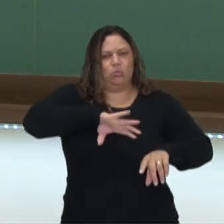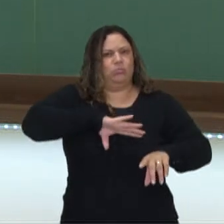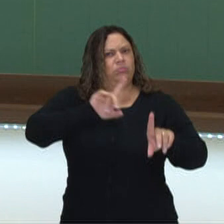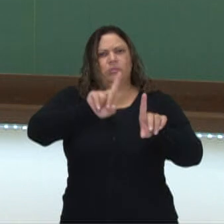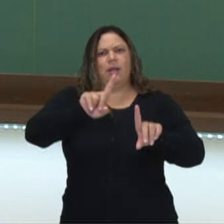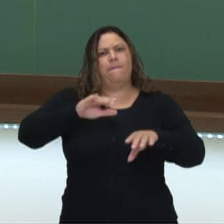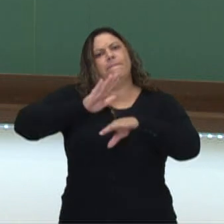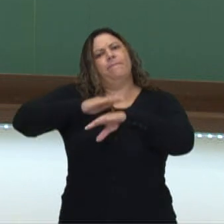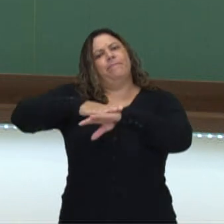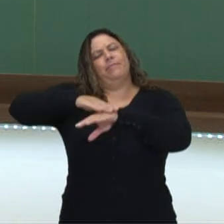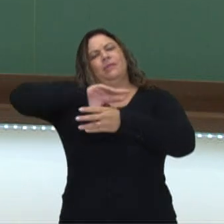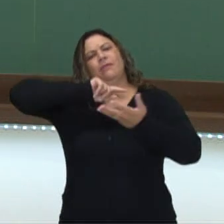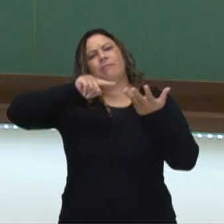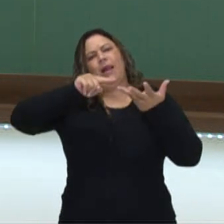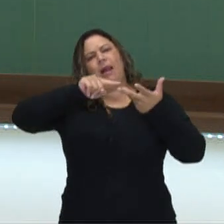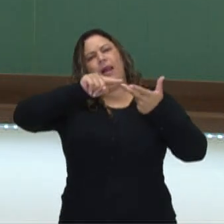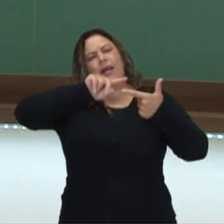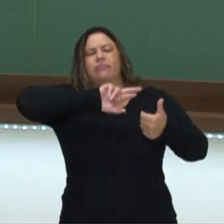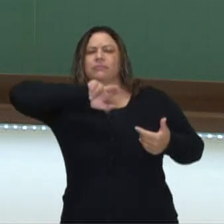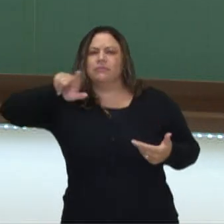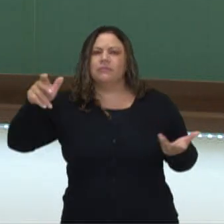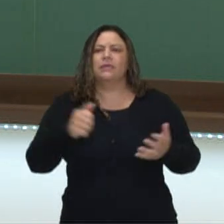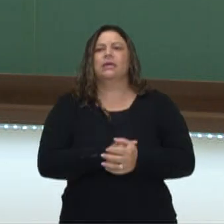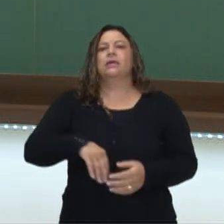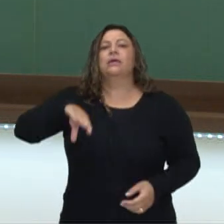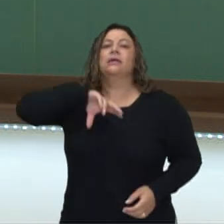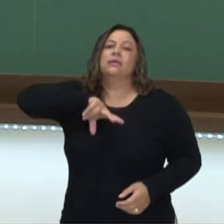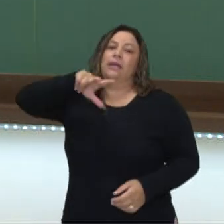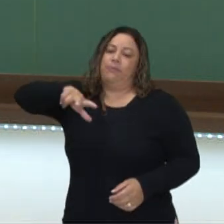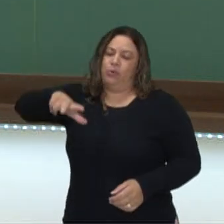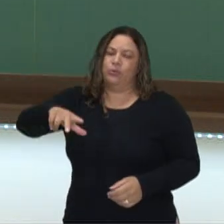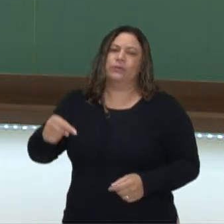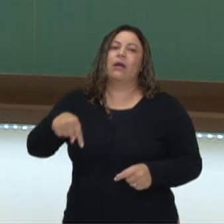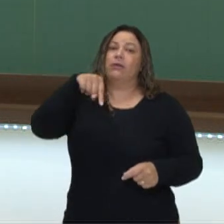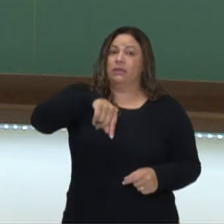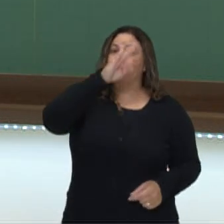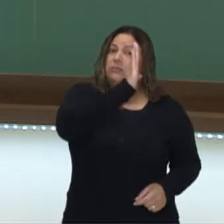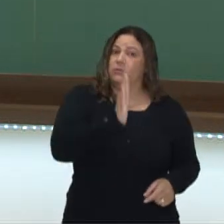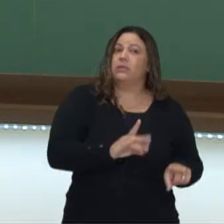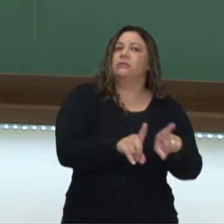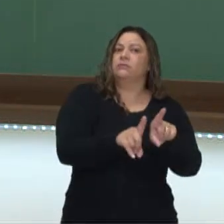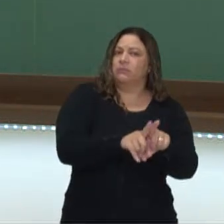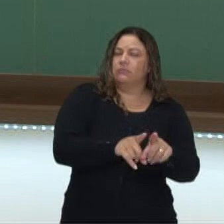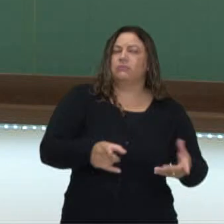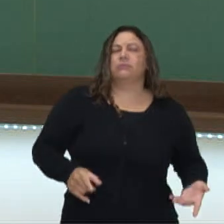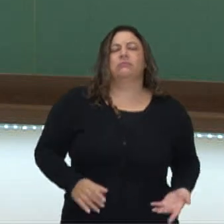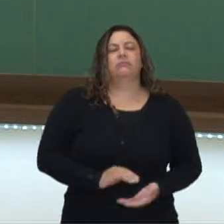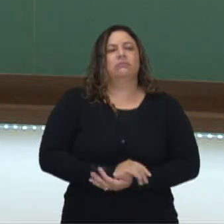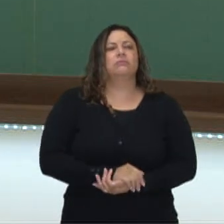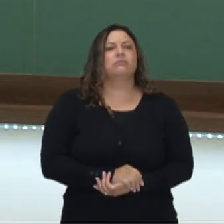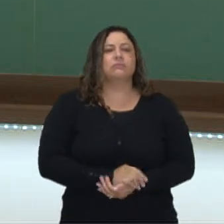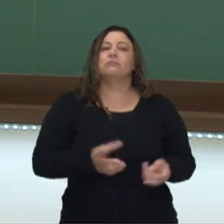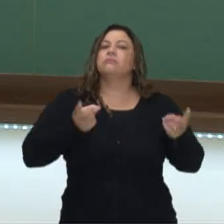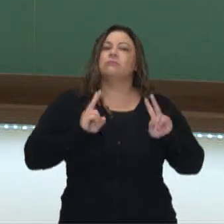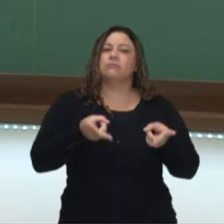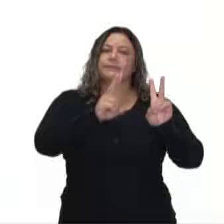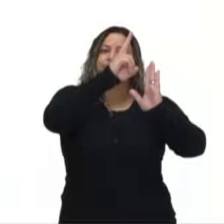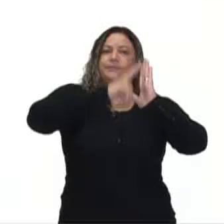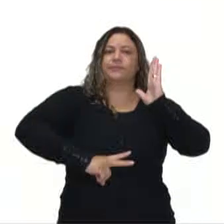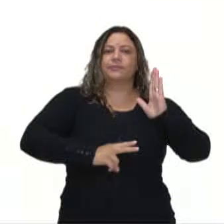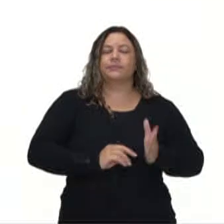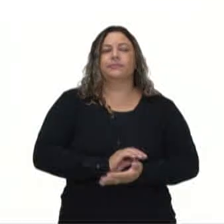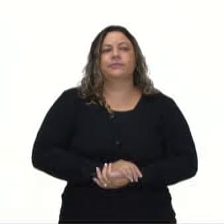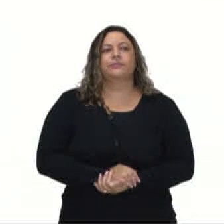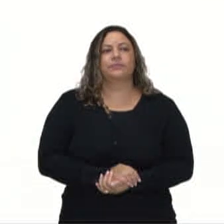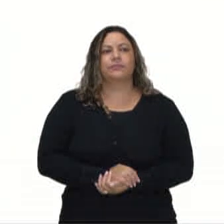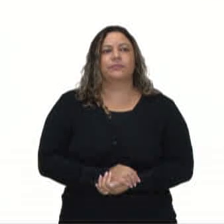mas sim várias, tanto em Portugal quanto no Brasil. Então vamos continuar a nossa leitura.